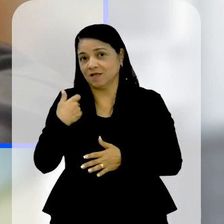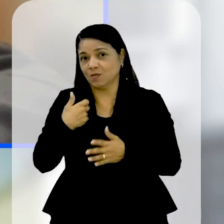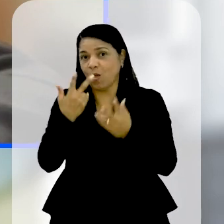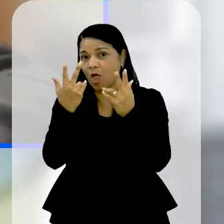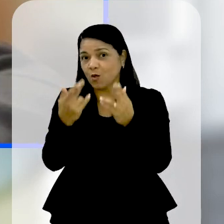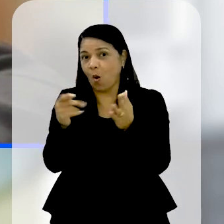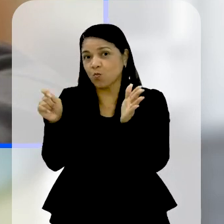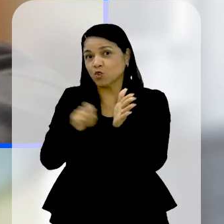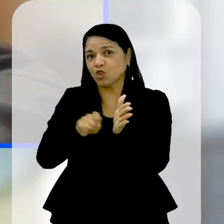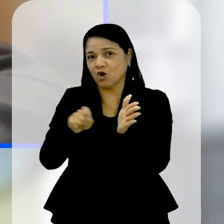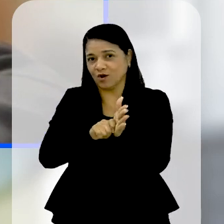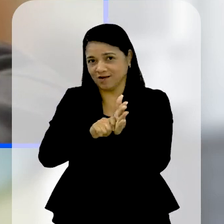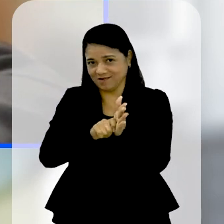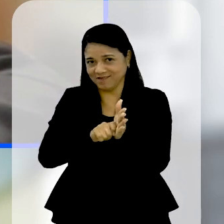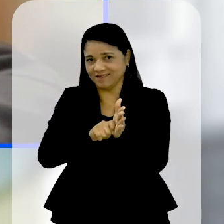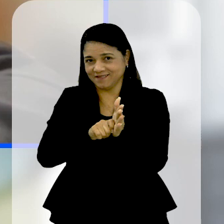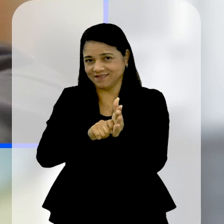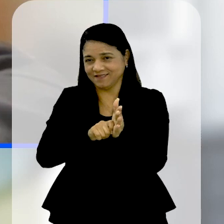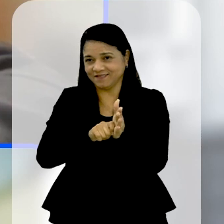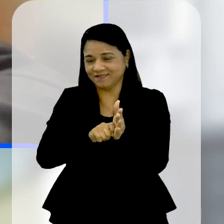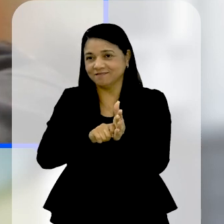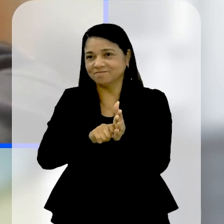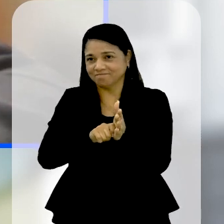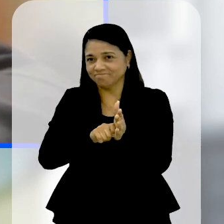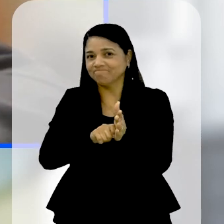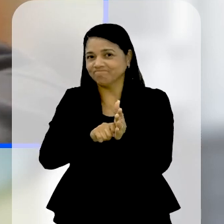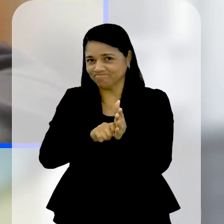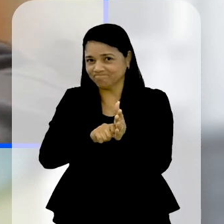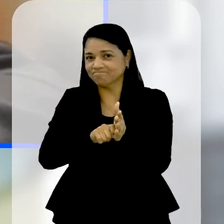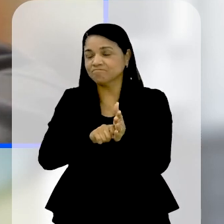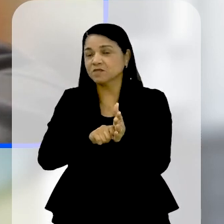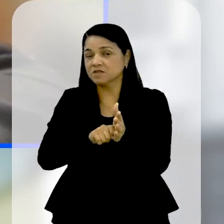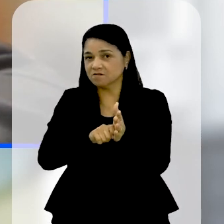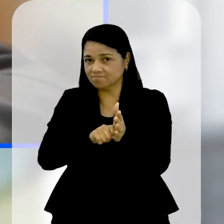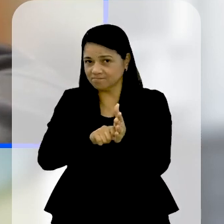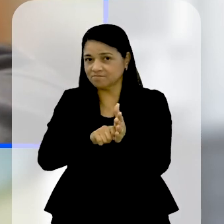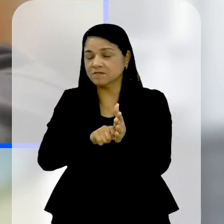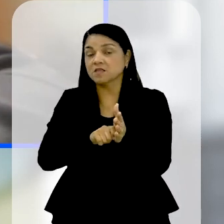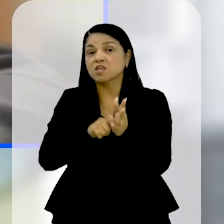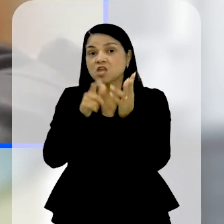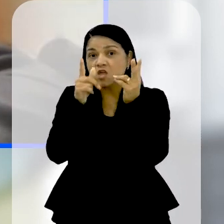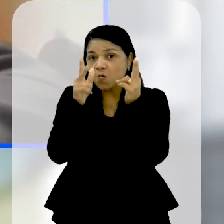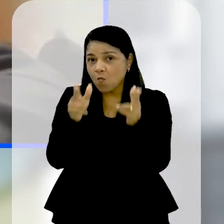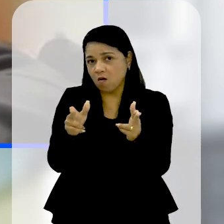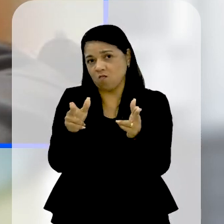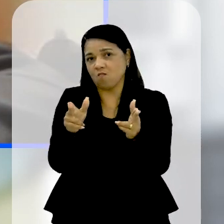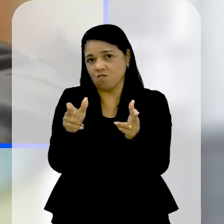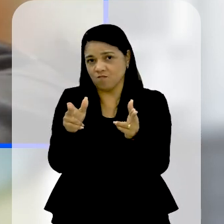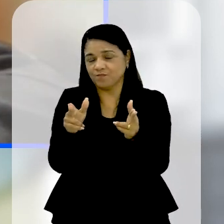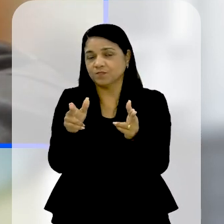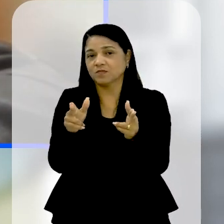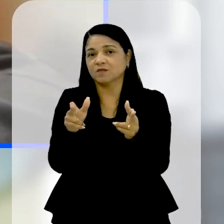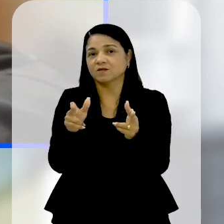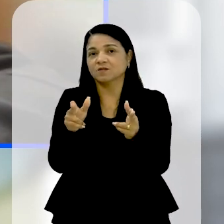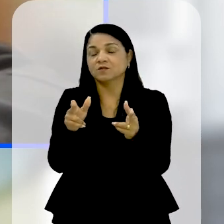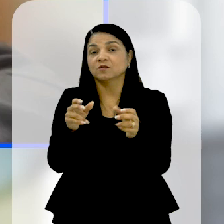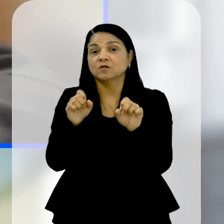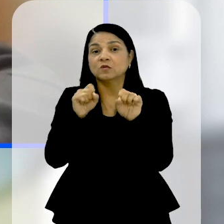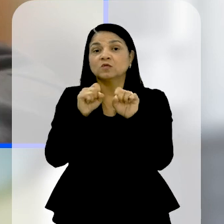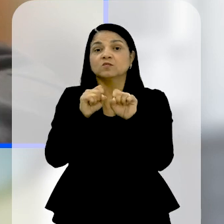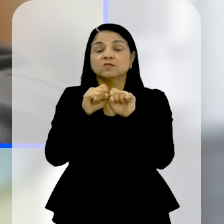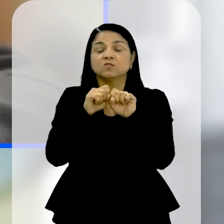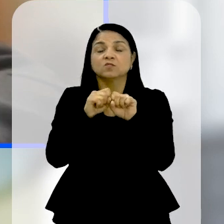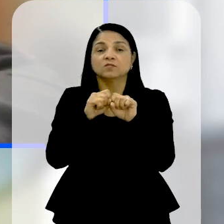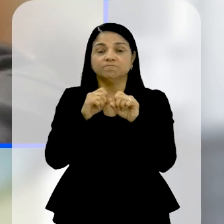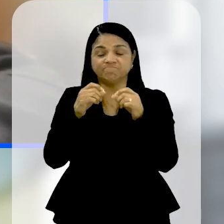cocaína. A gente está falando assim, o mesmo efeito de uma droga pesada que vicia, faz também no